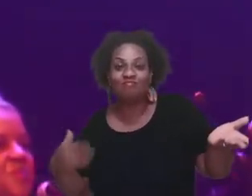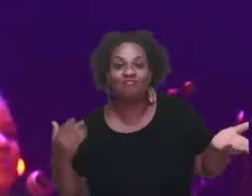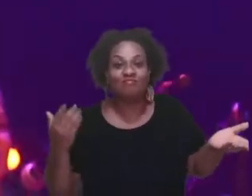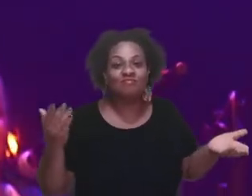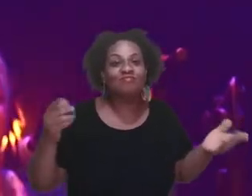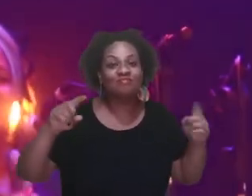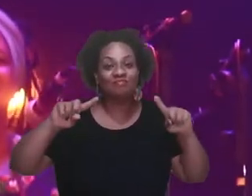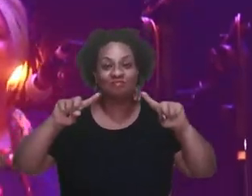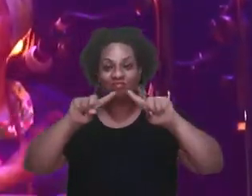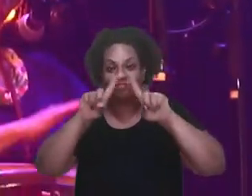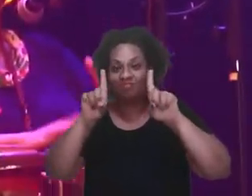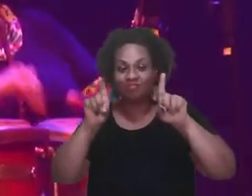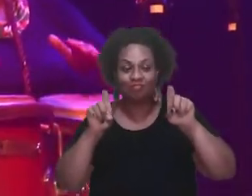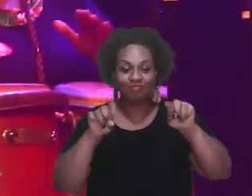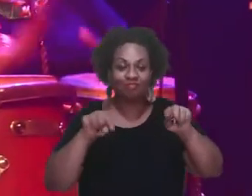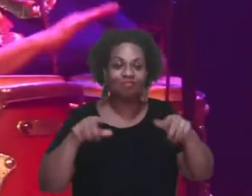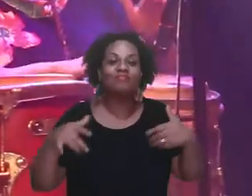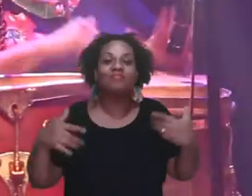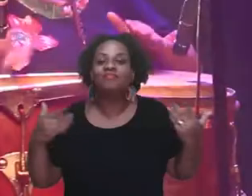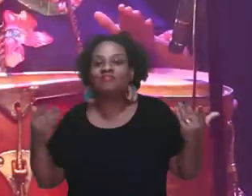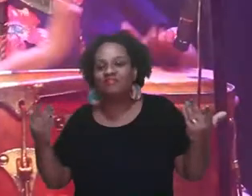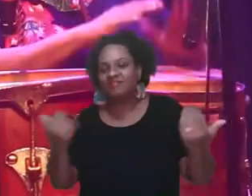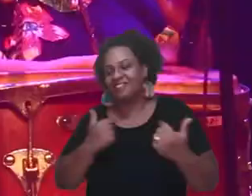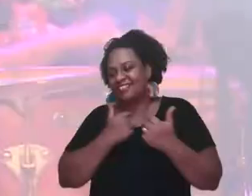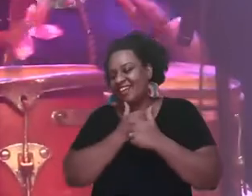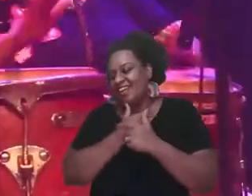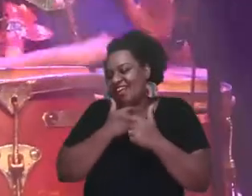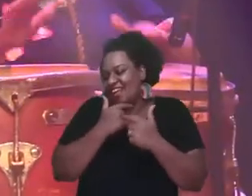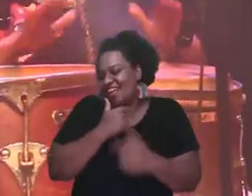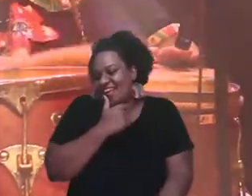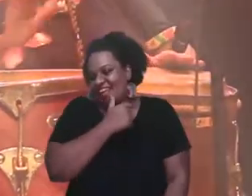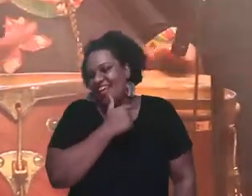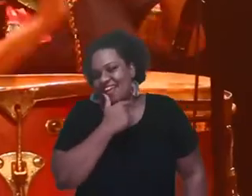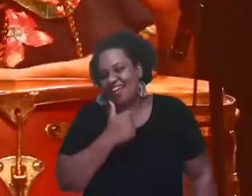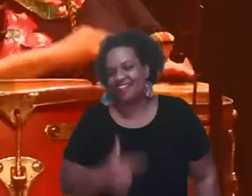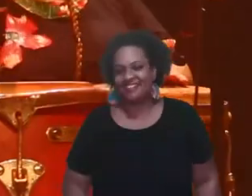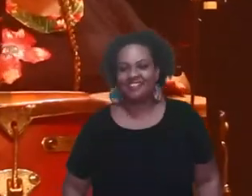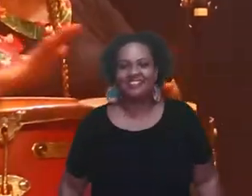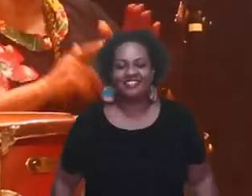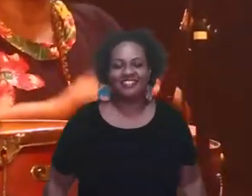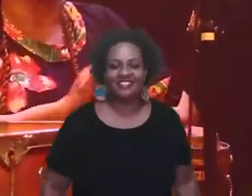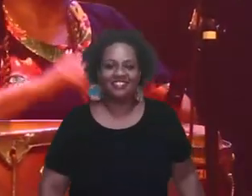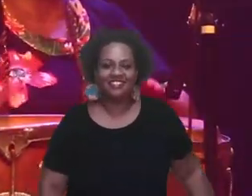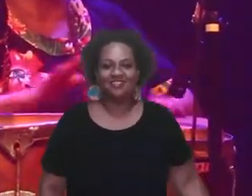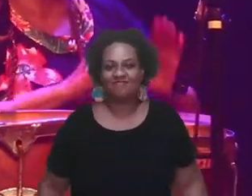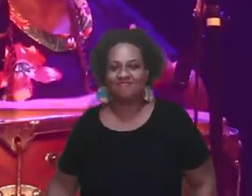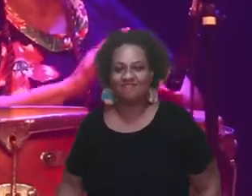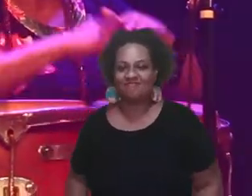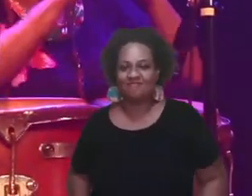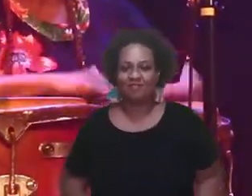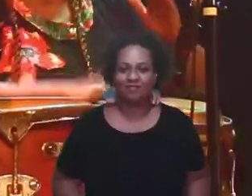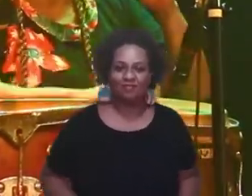eu dou eu dou é quando eu dou a minha risada perdendo